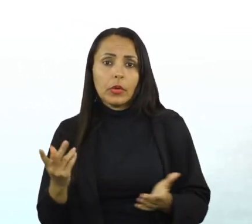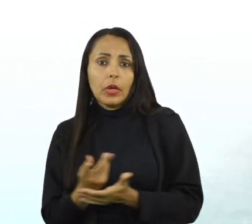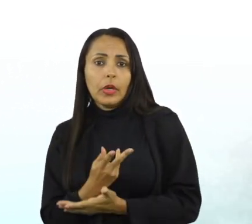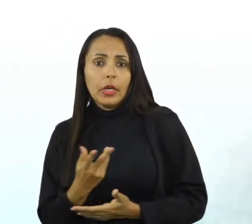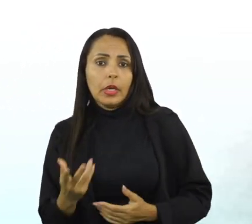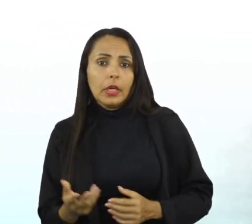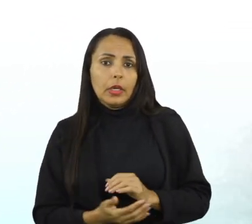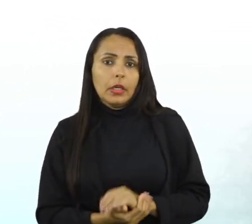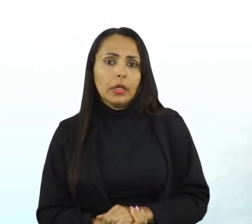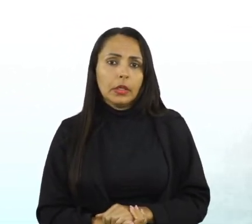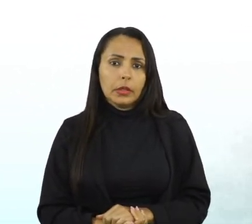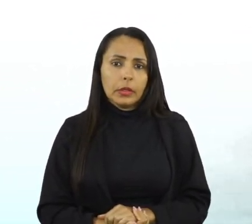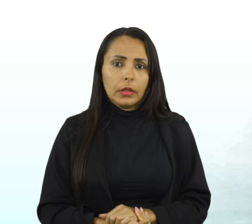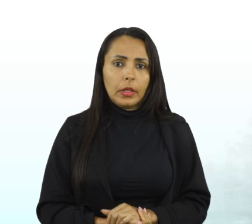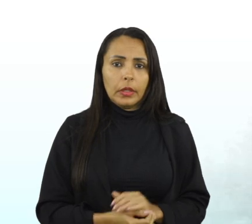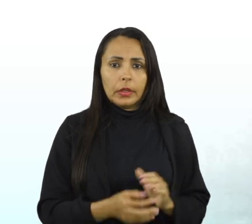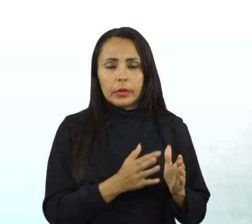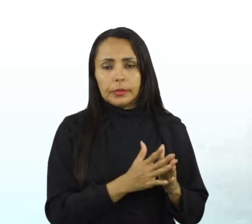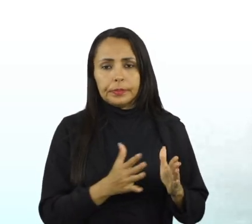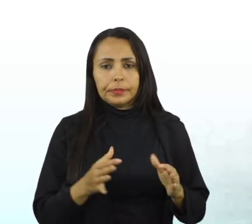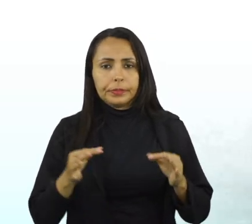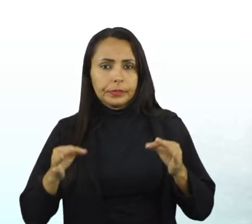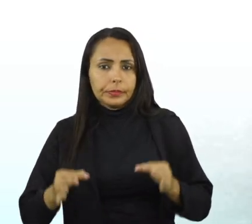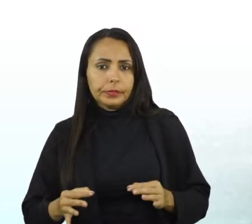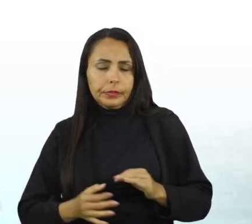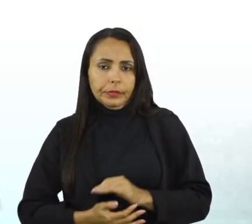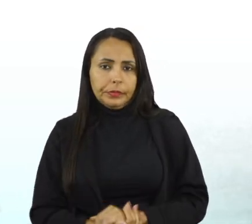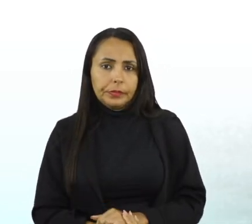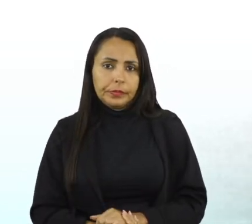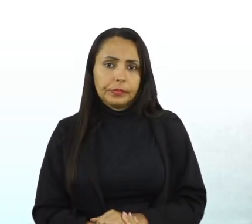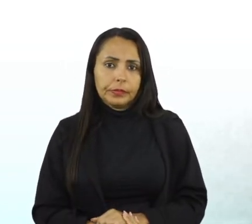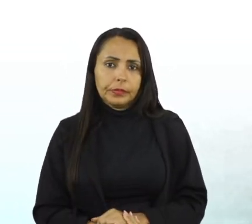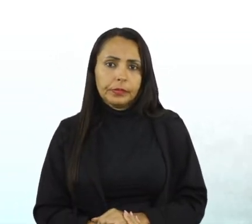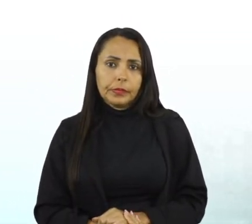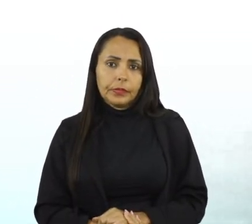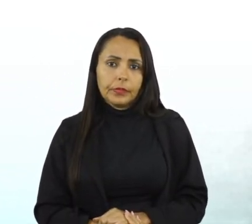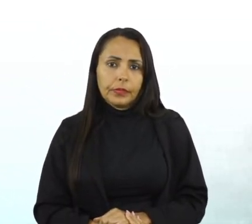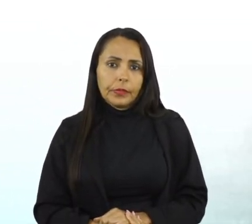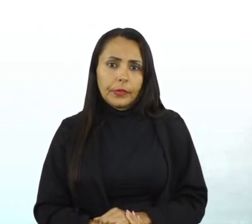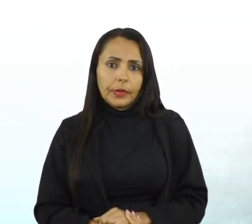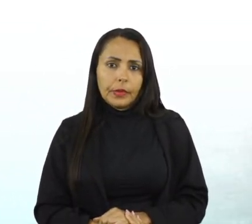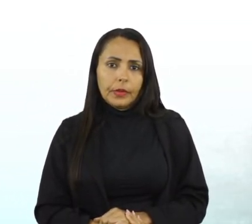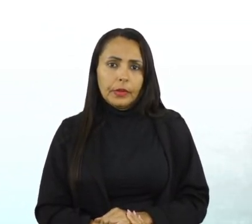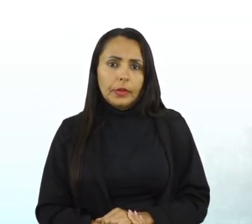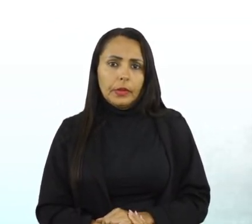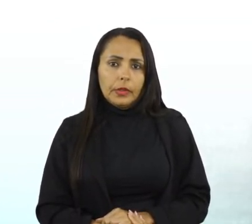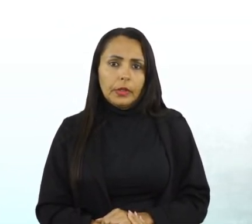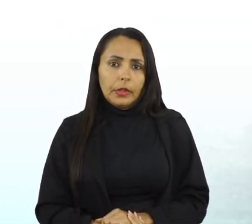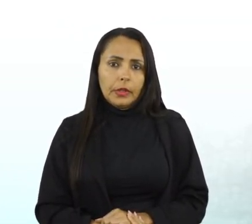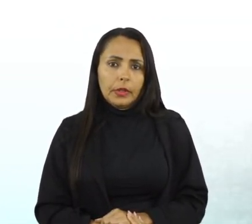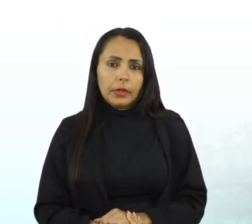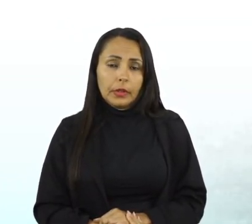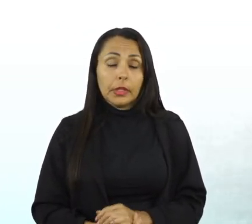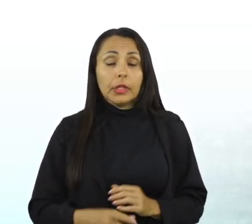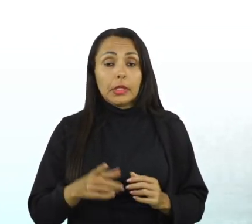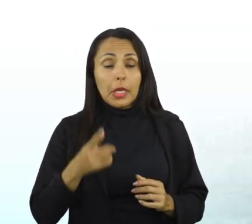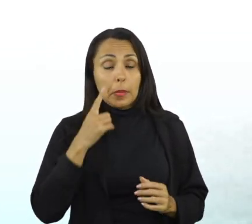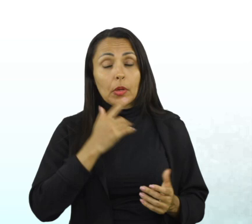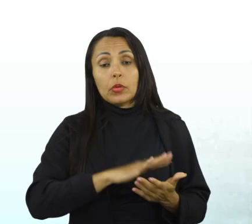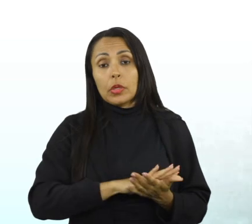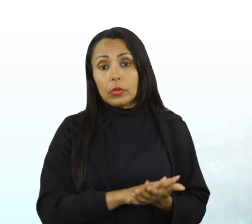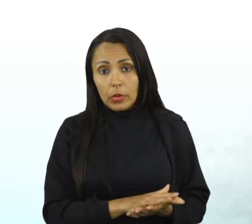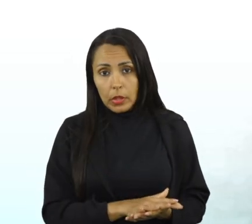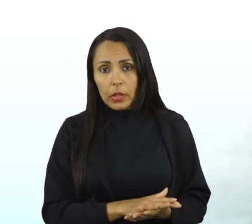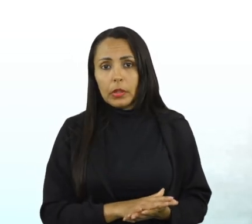então você já está partindo para a norma padrão, norma culta da língua, certo? Então, que é preconceituosa,